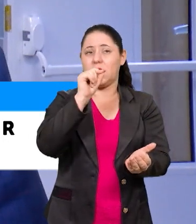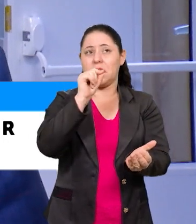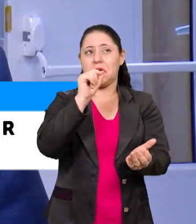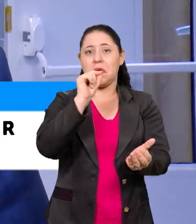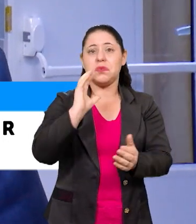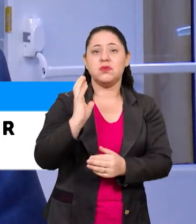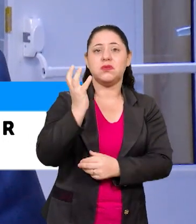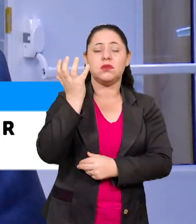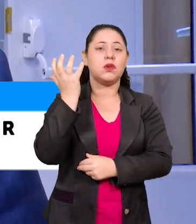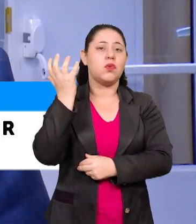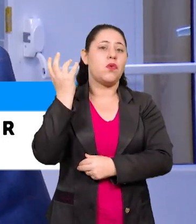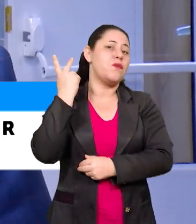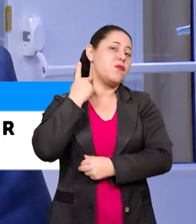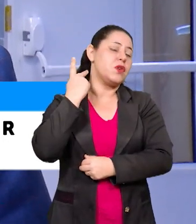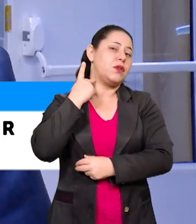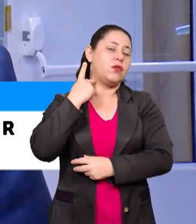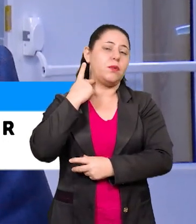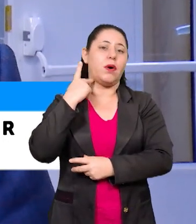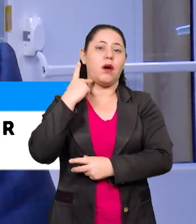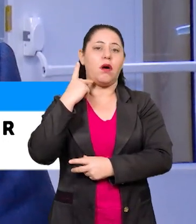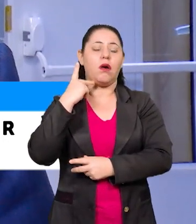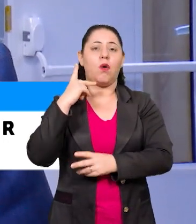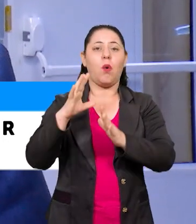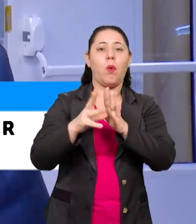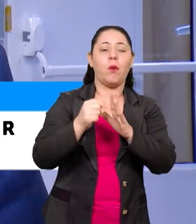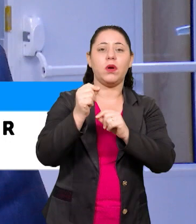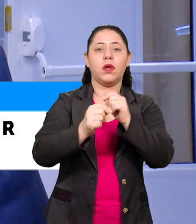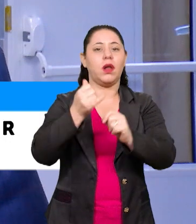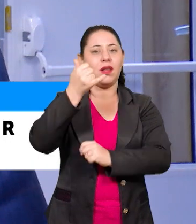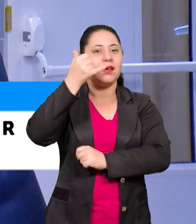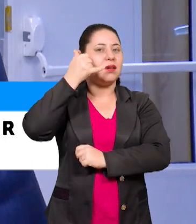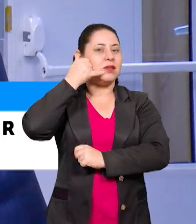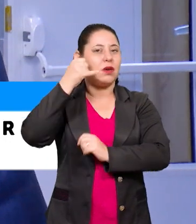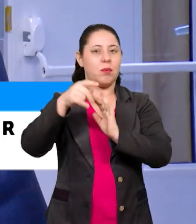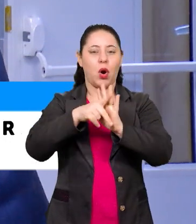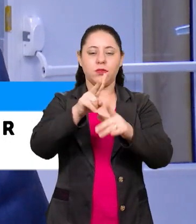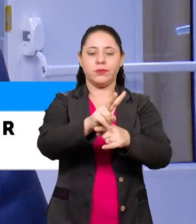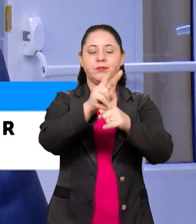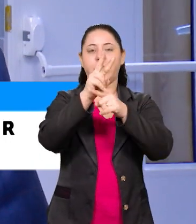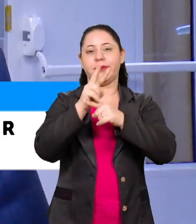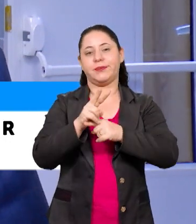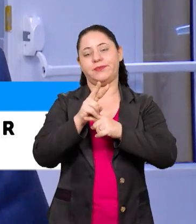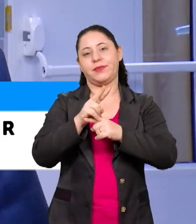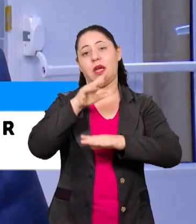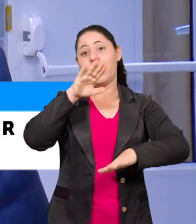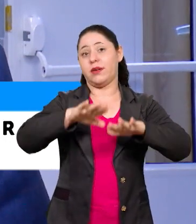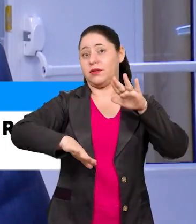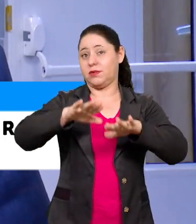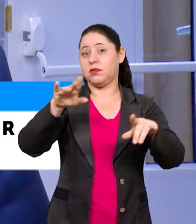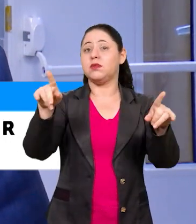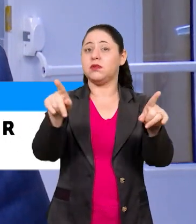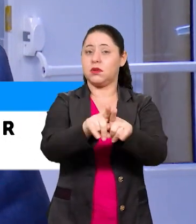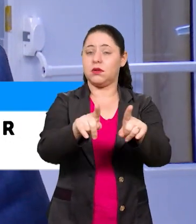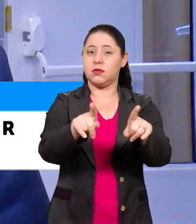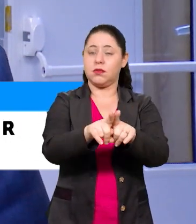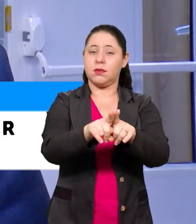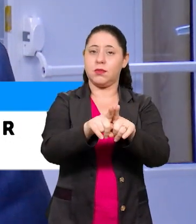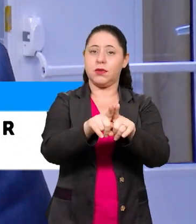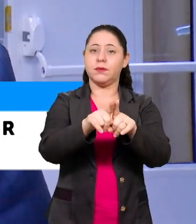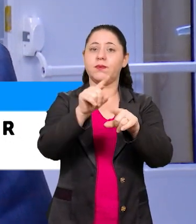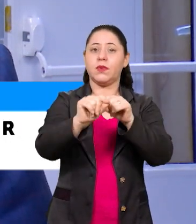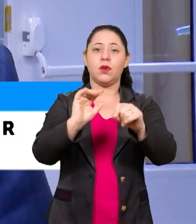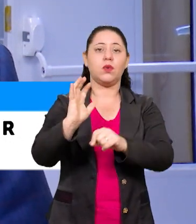sido muito vítimas de muitos fraudes, principalmente ligações telefônicas na contratação de empréstimos e às vezes até por